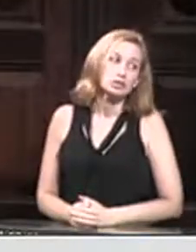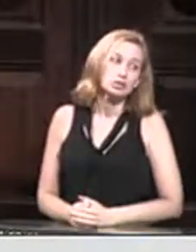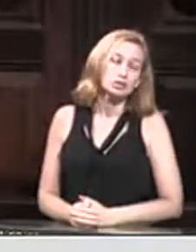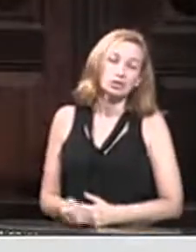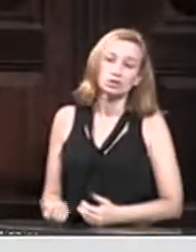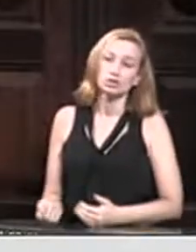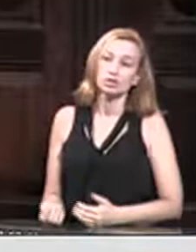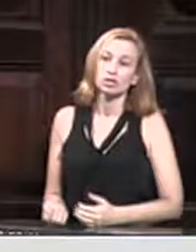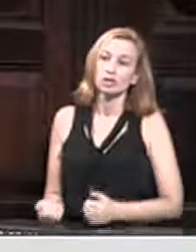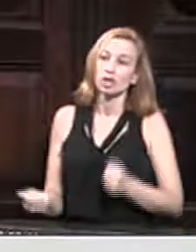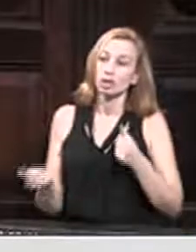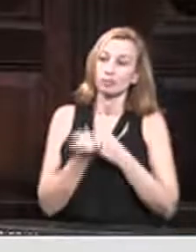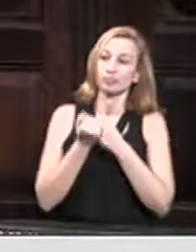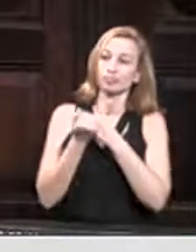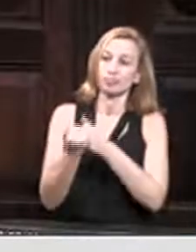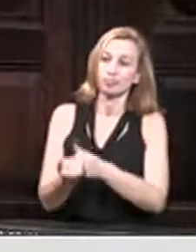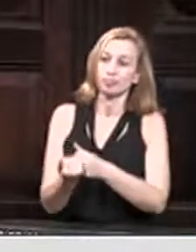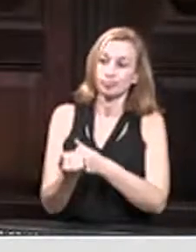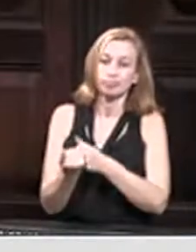apoio.